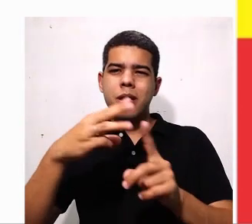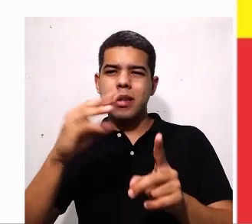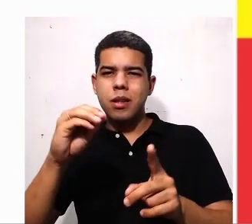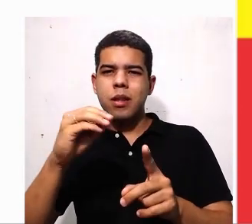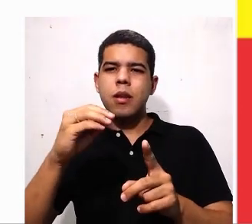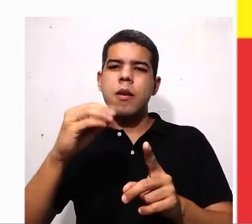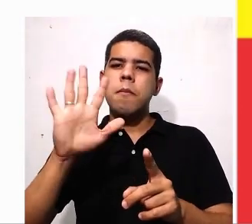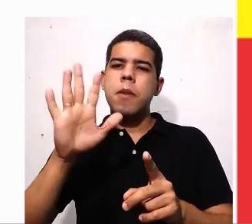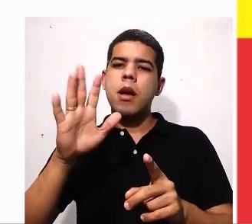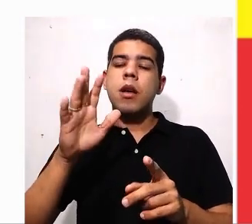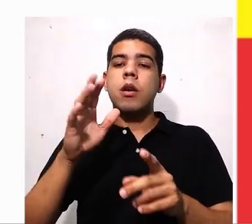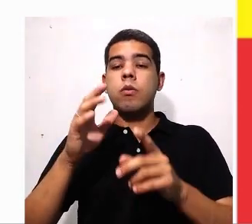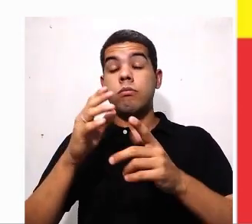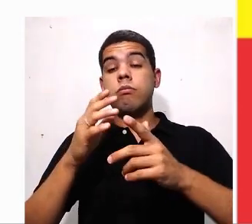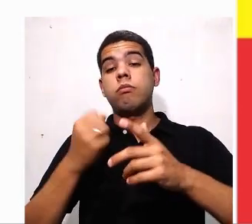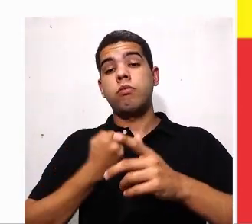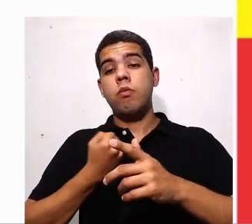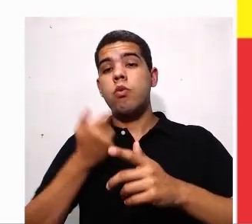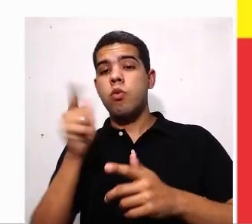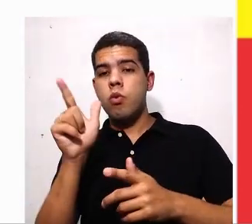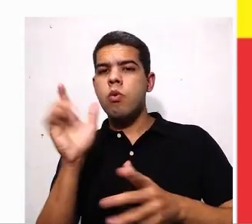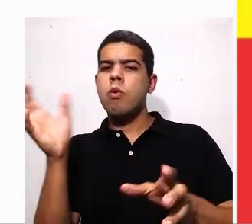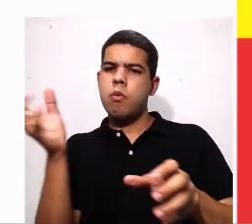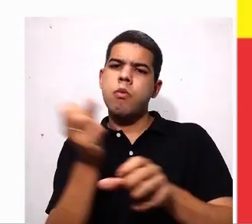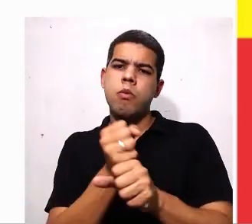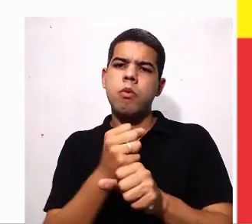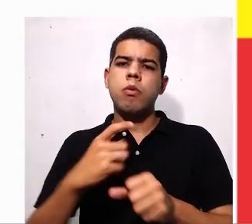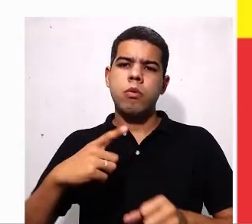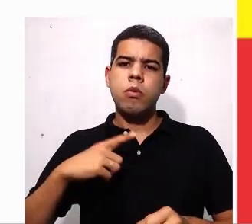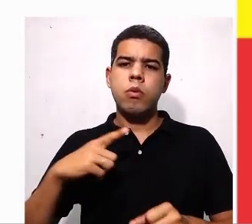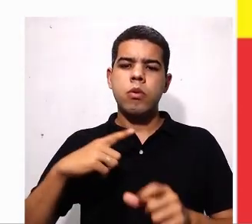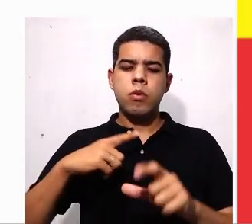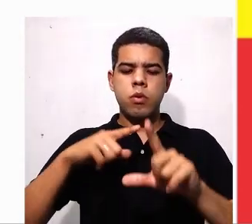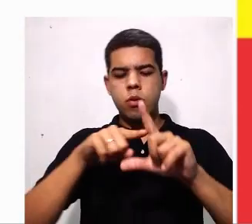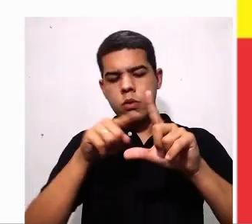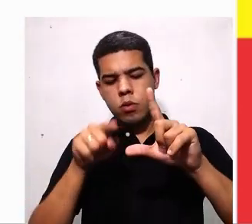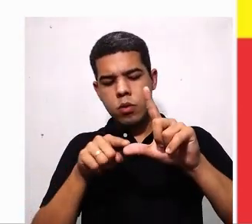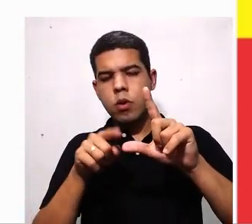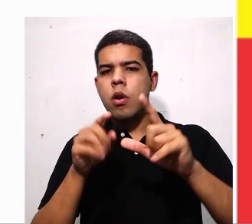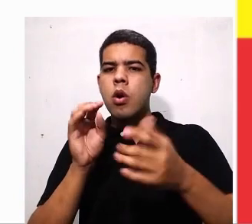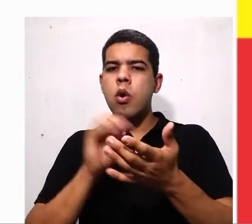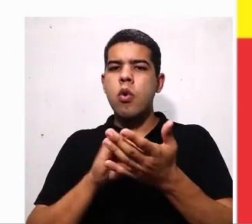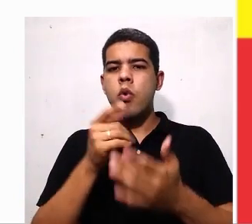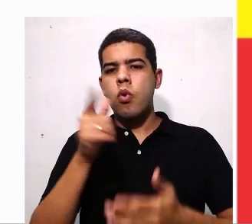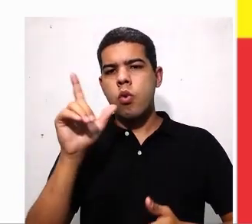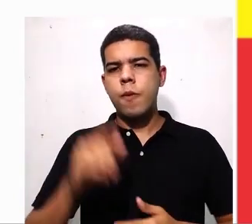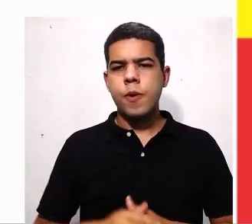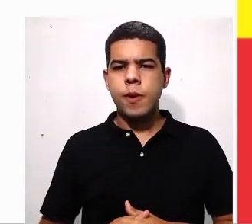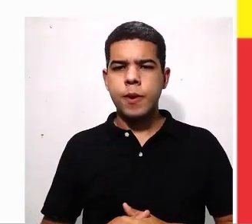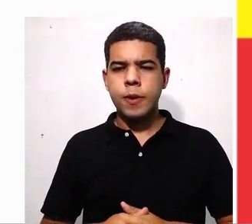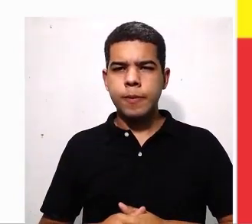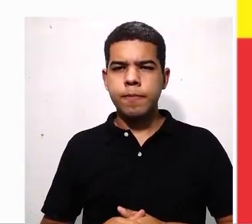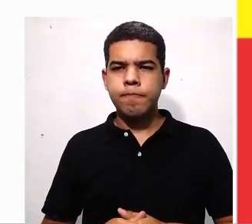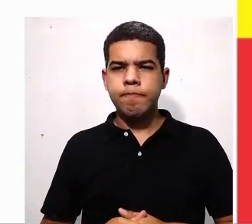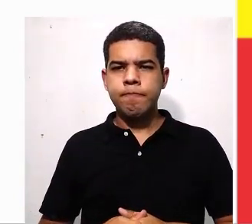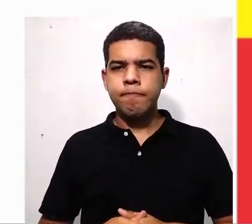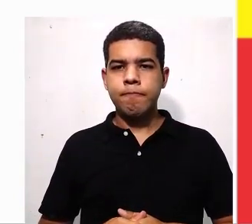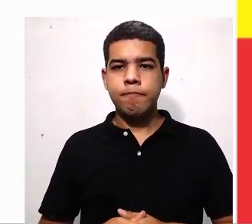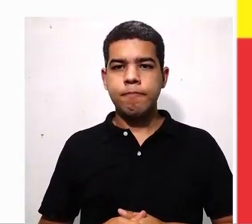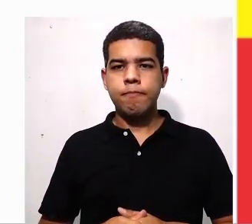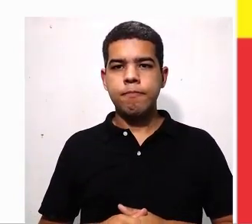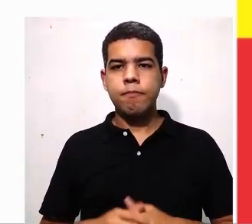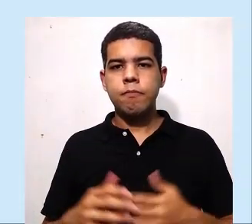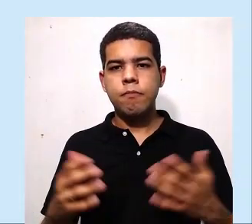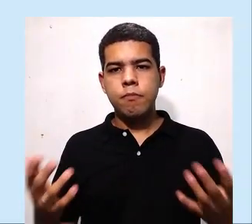outro valor, 75, você vai achar esse outro ângulo aqui dentro que falta. Beleza?